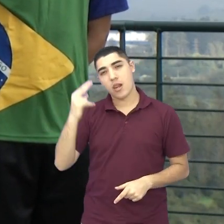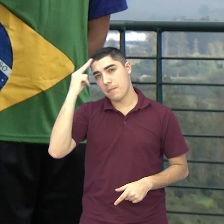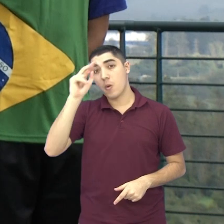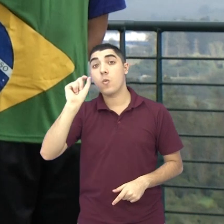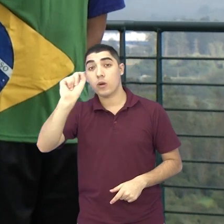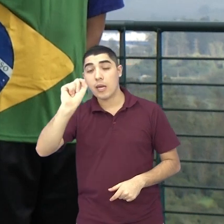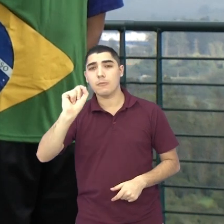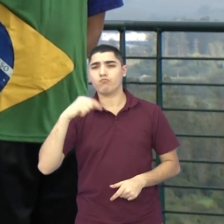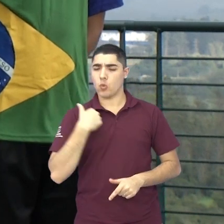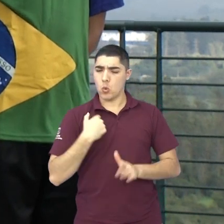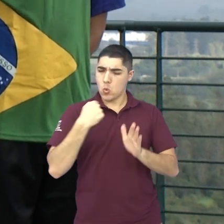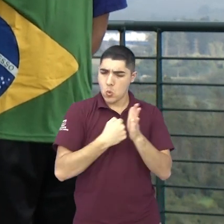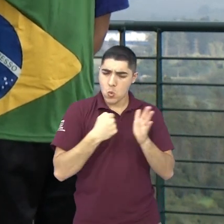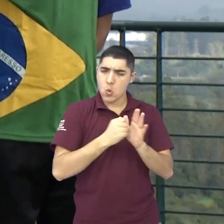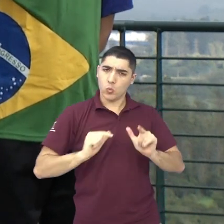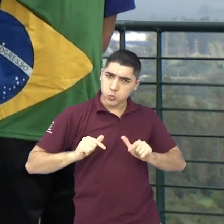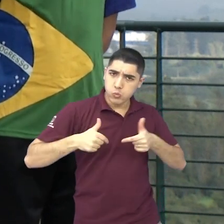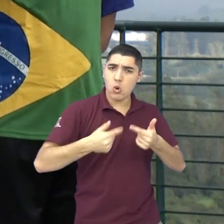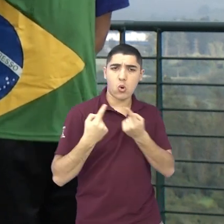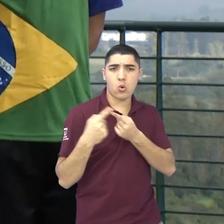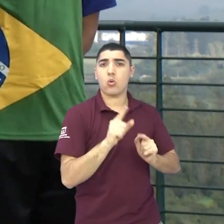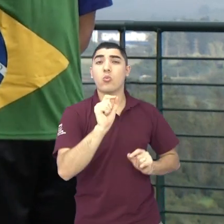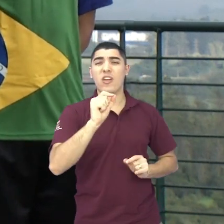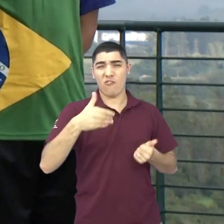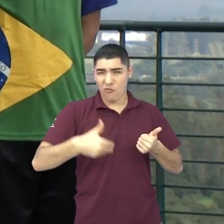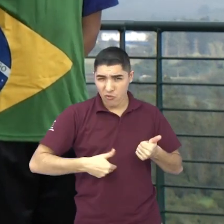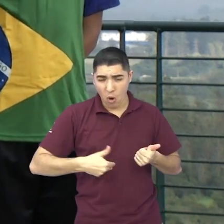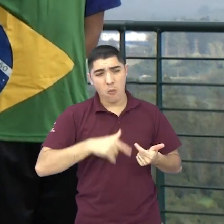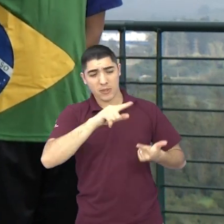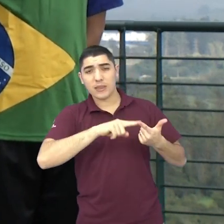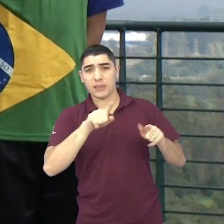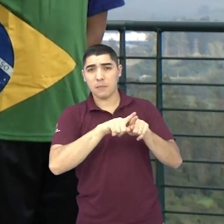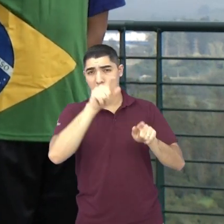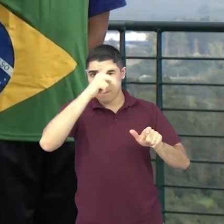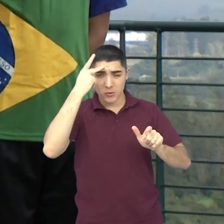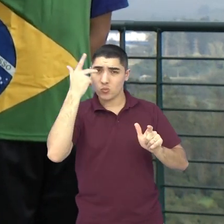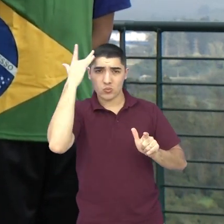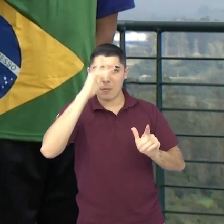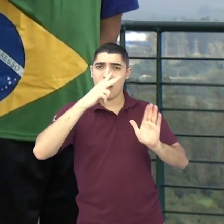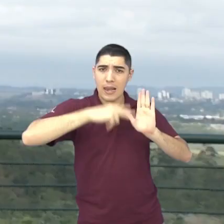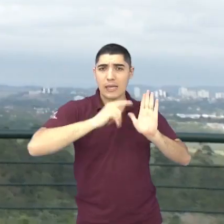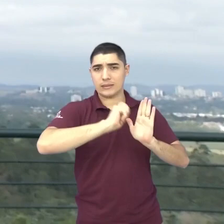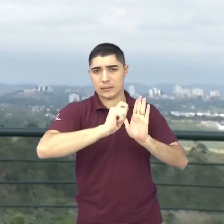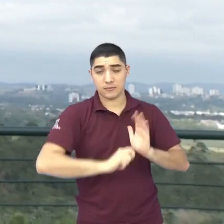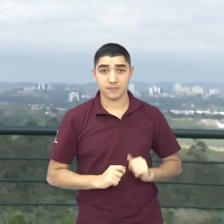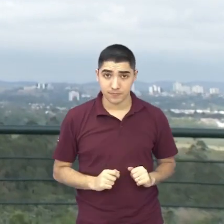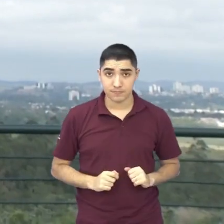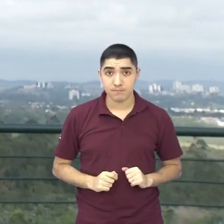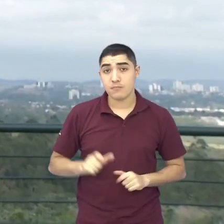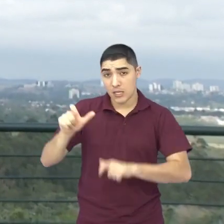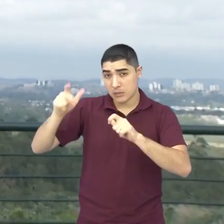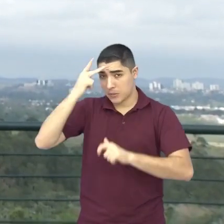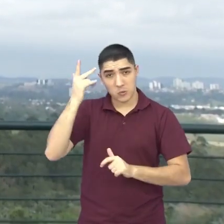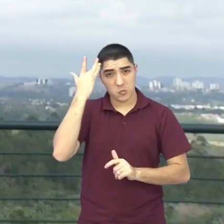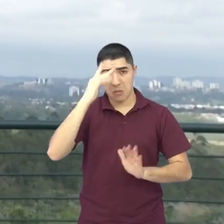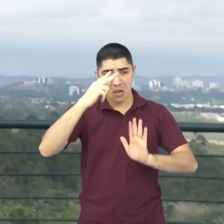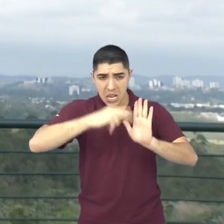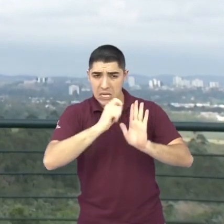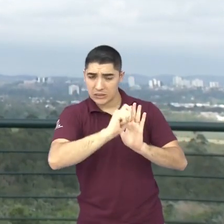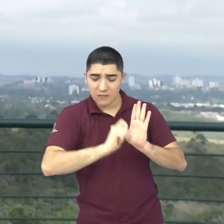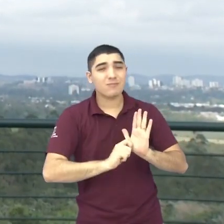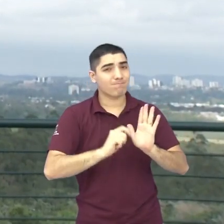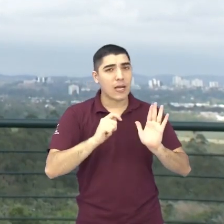também aproveitou para lembrar do combate a problemas como a fome e o analfabetismo. A questão do analfabetismo, quer dizer, a